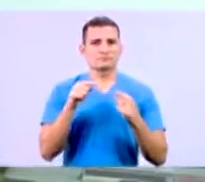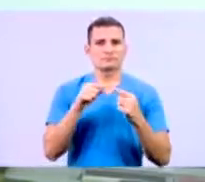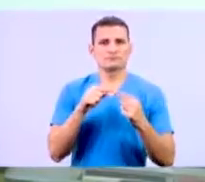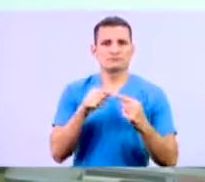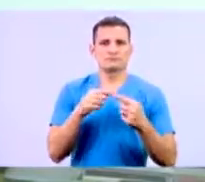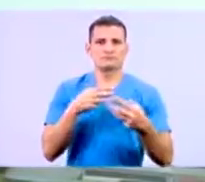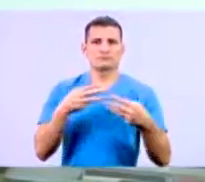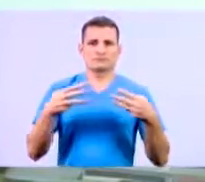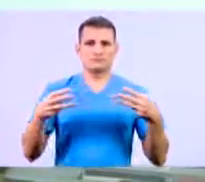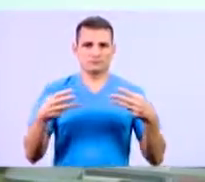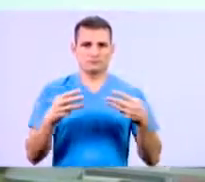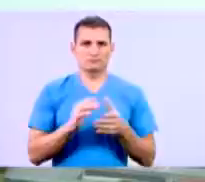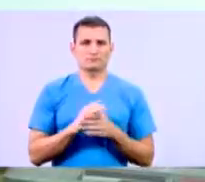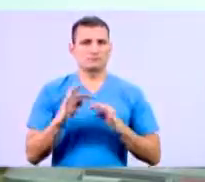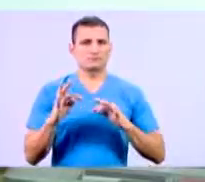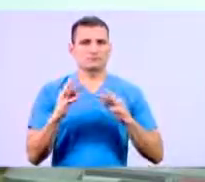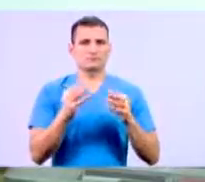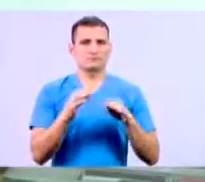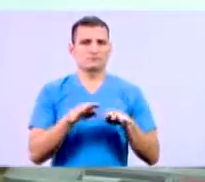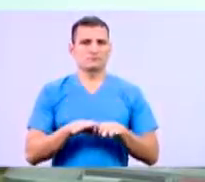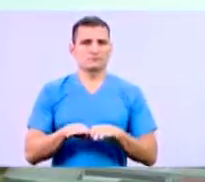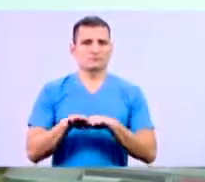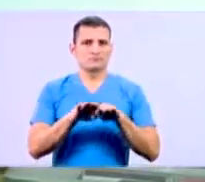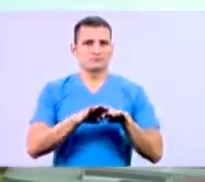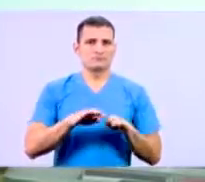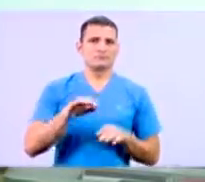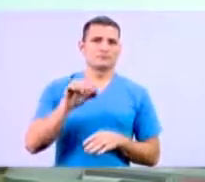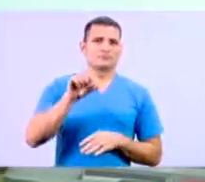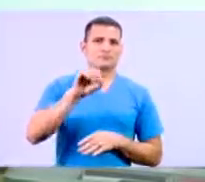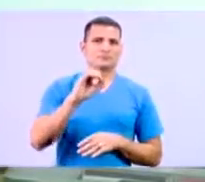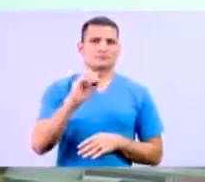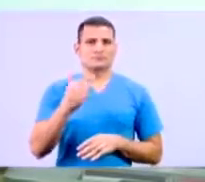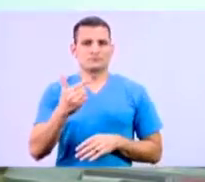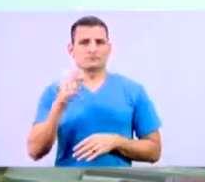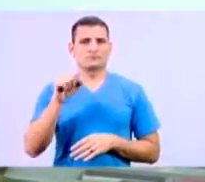redes. E todos esses padrões aí de